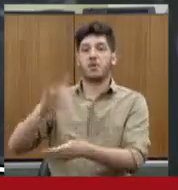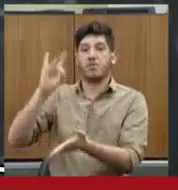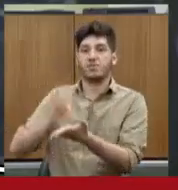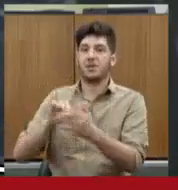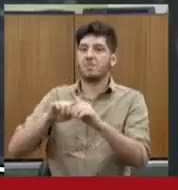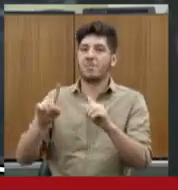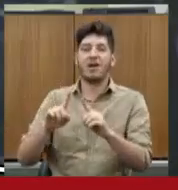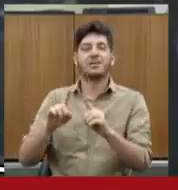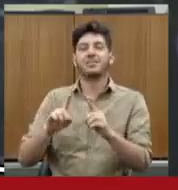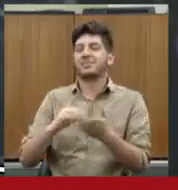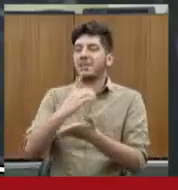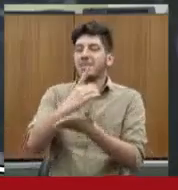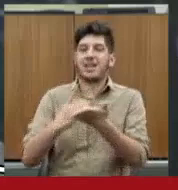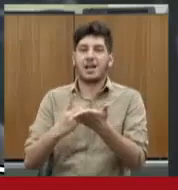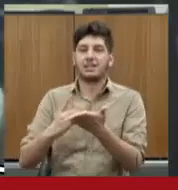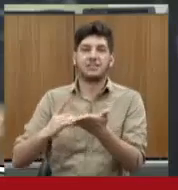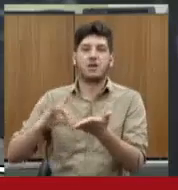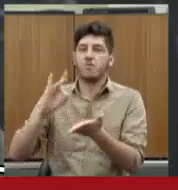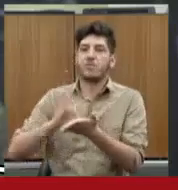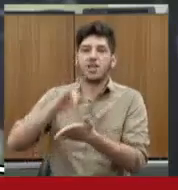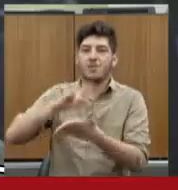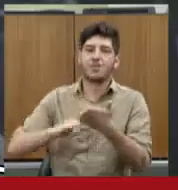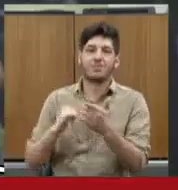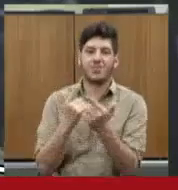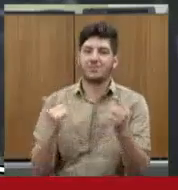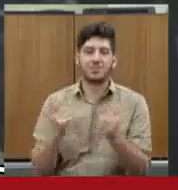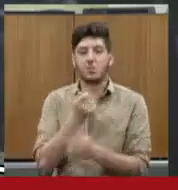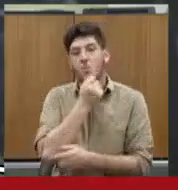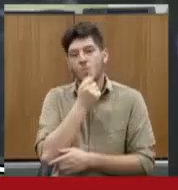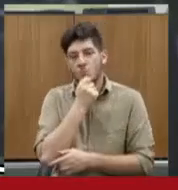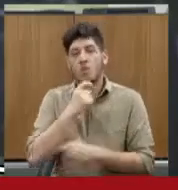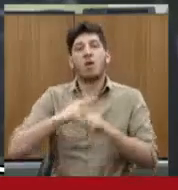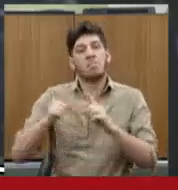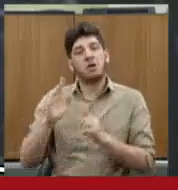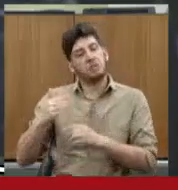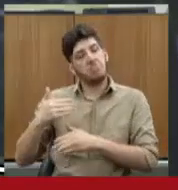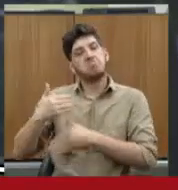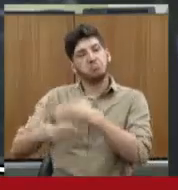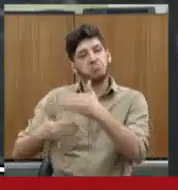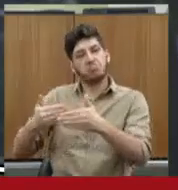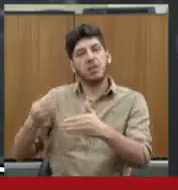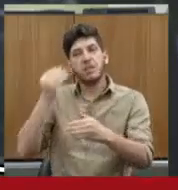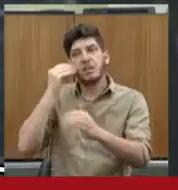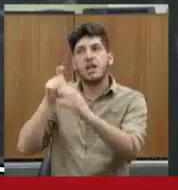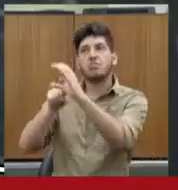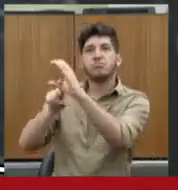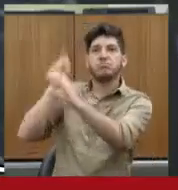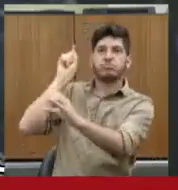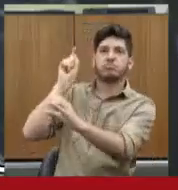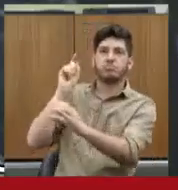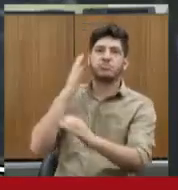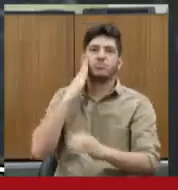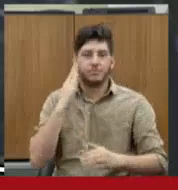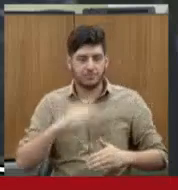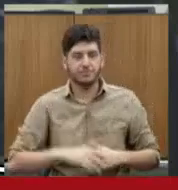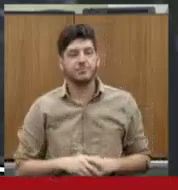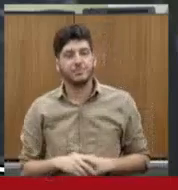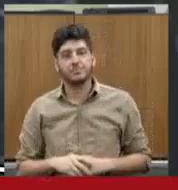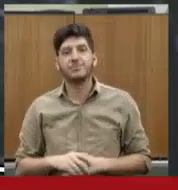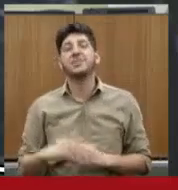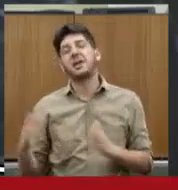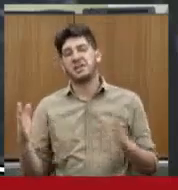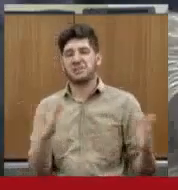formal. Mas, na prática, nós já estávamos no processo de separação. Já estávamos no processo de separação. Muito bem. É nesse